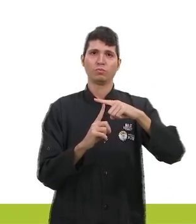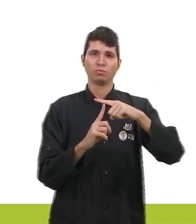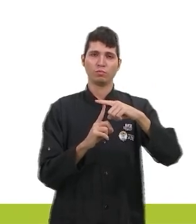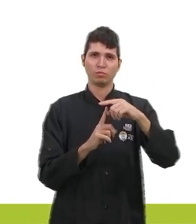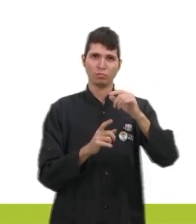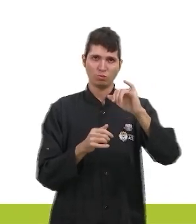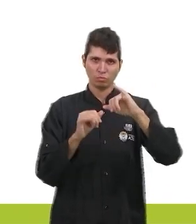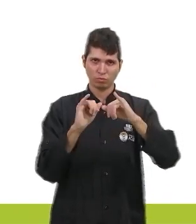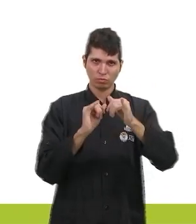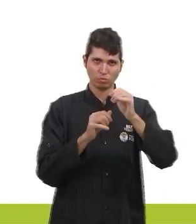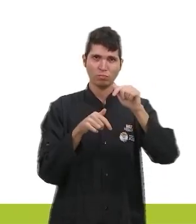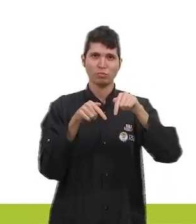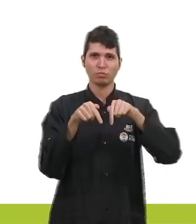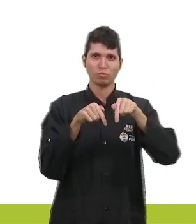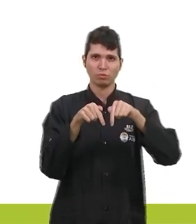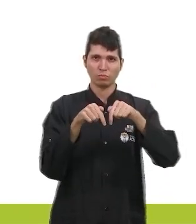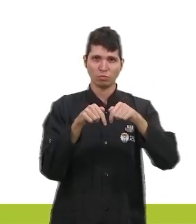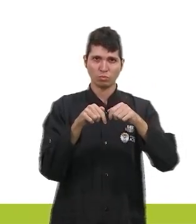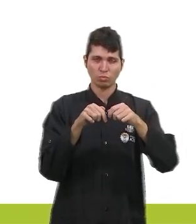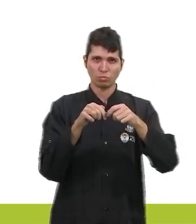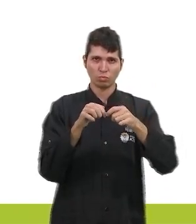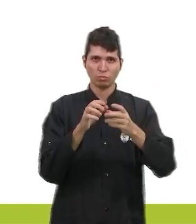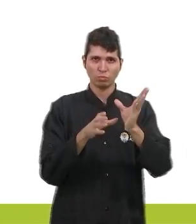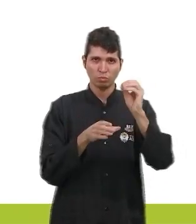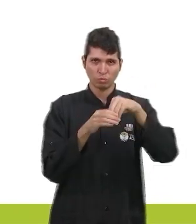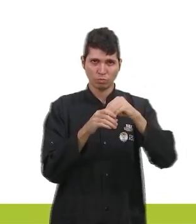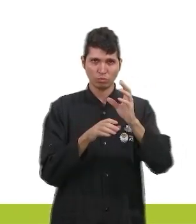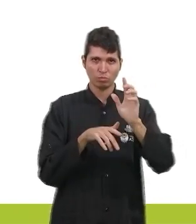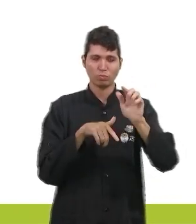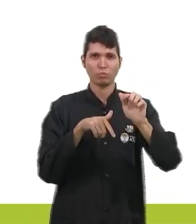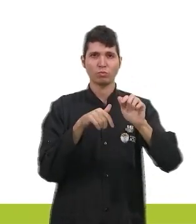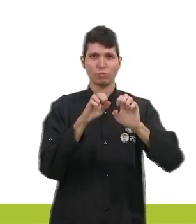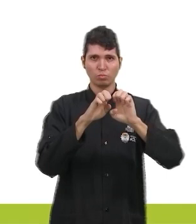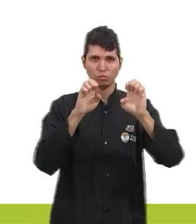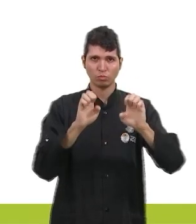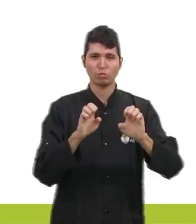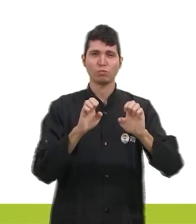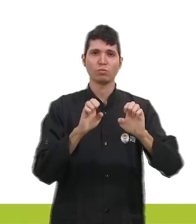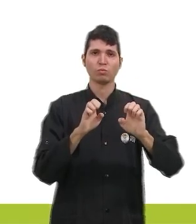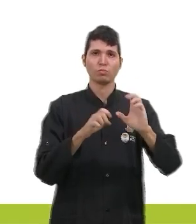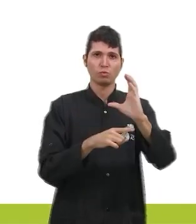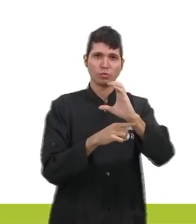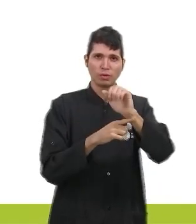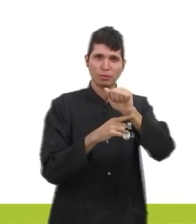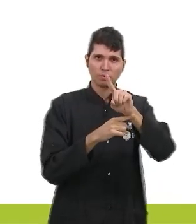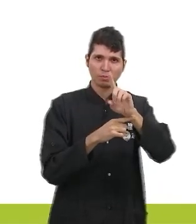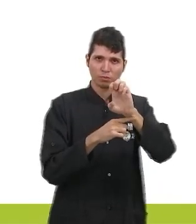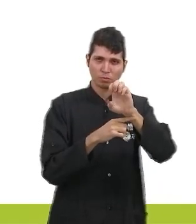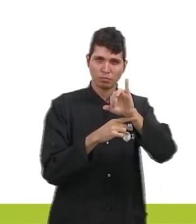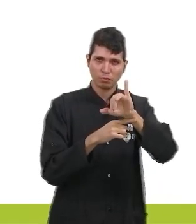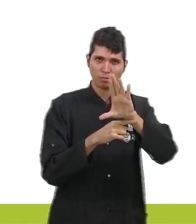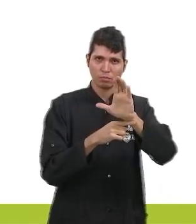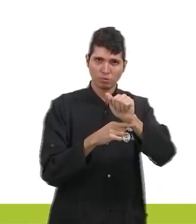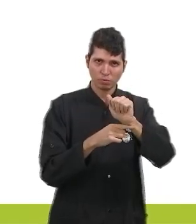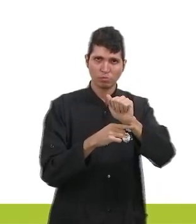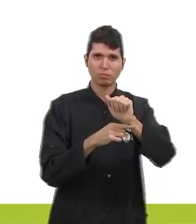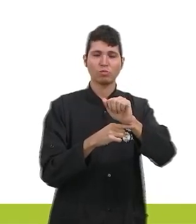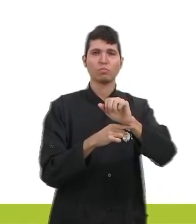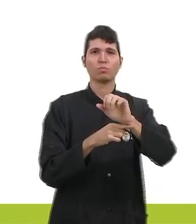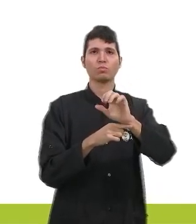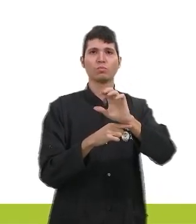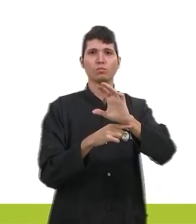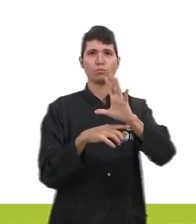eles aparecem na estrutura. Então, a cadeia, ela vai ser também considerada